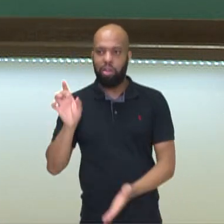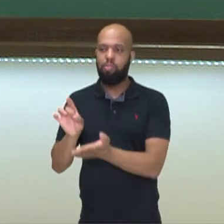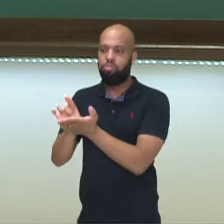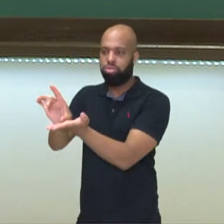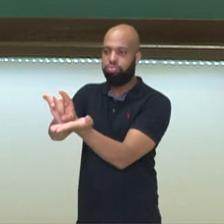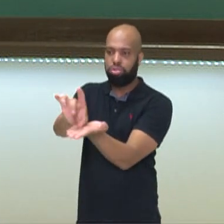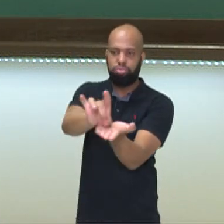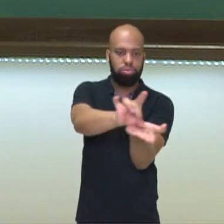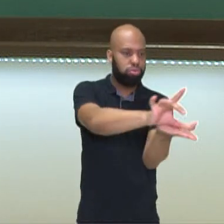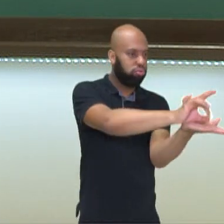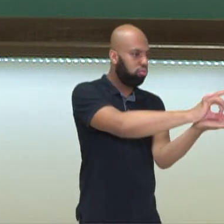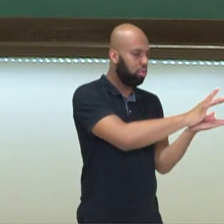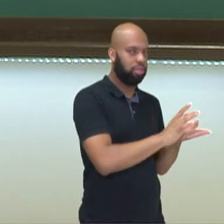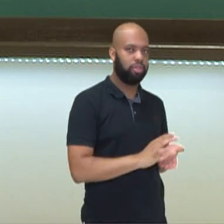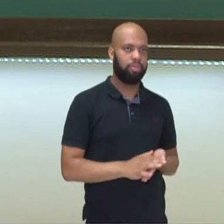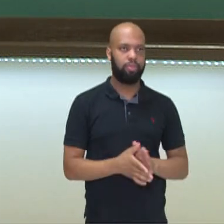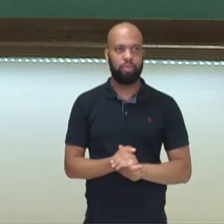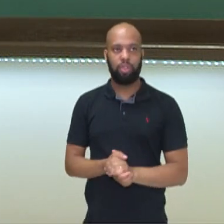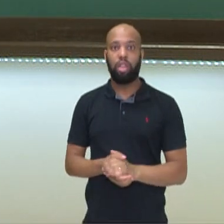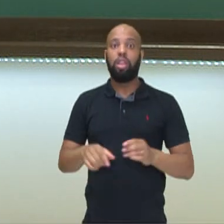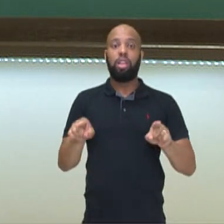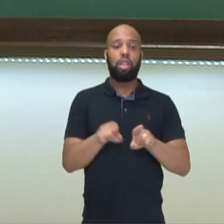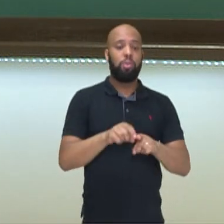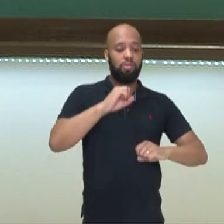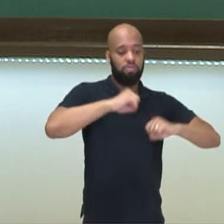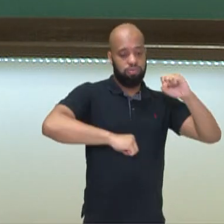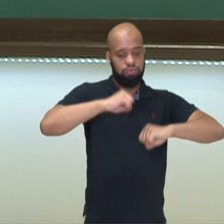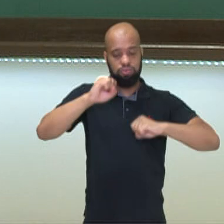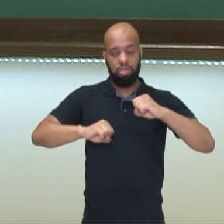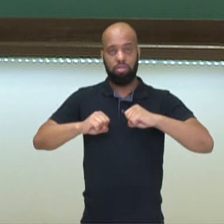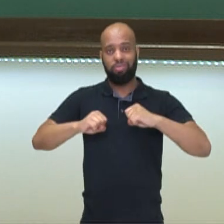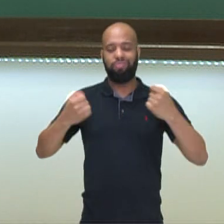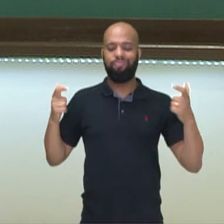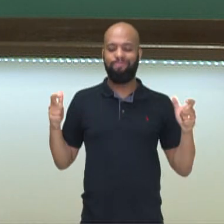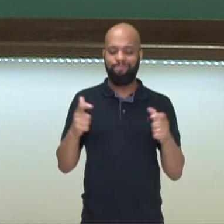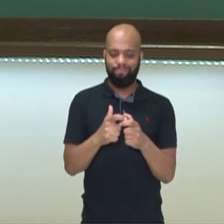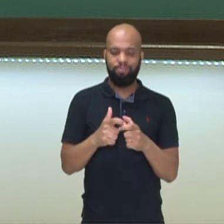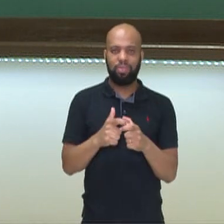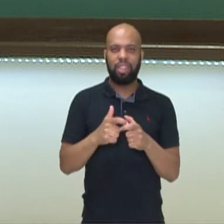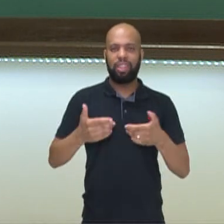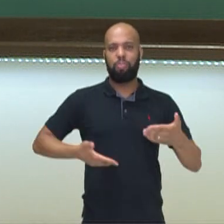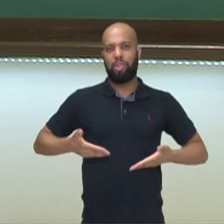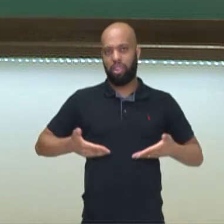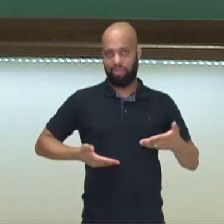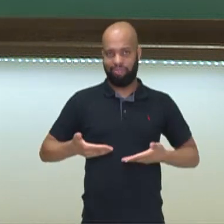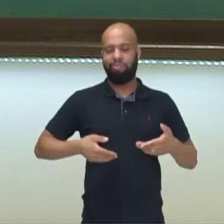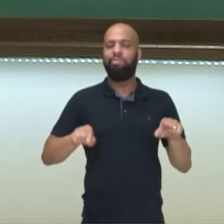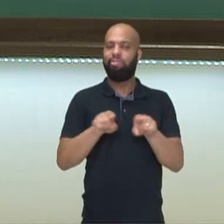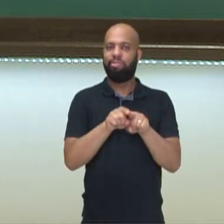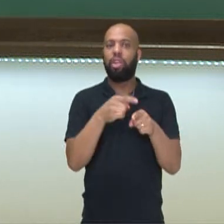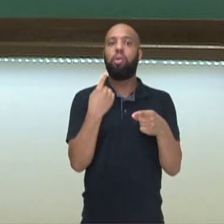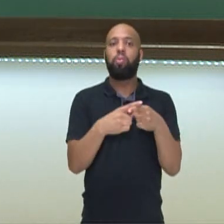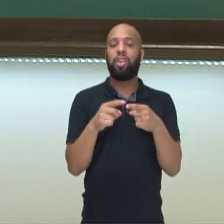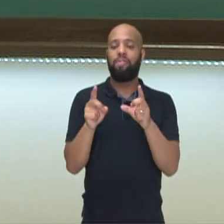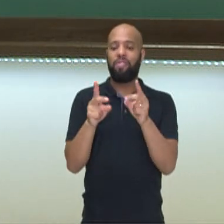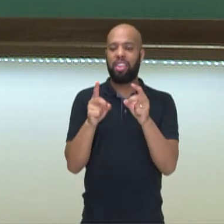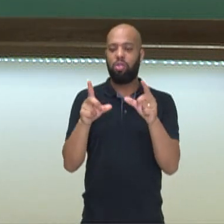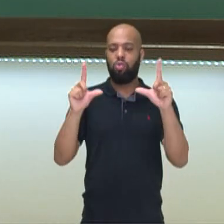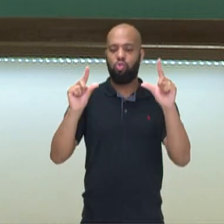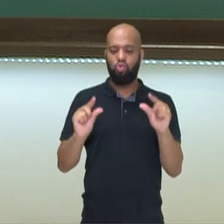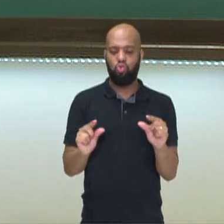demitidas. Ou fábricas precisaram também diminuir o número de pessoal, porque venderam